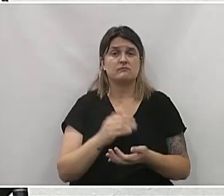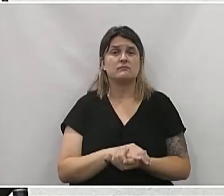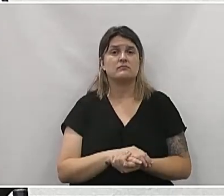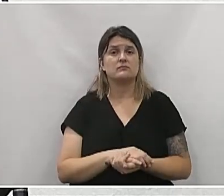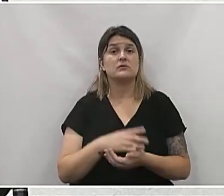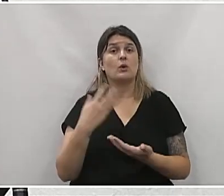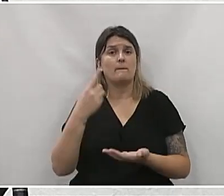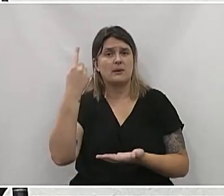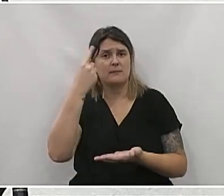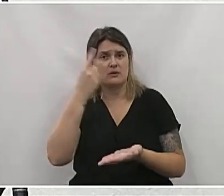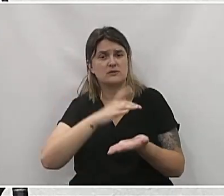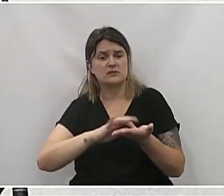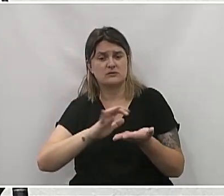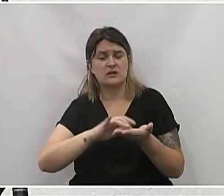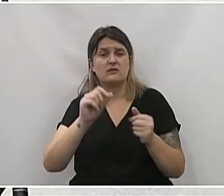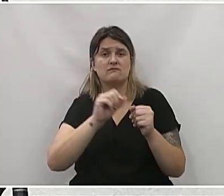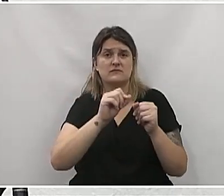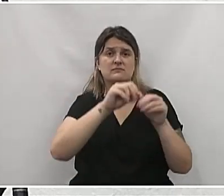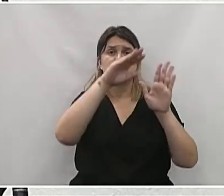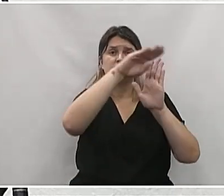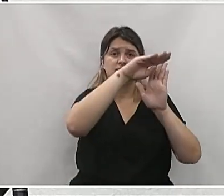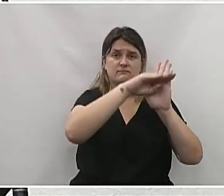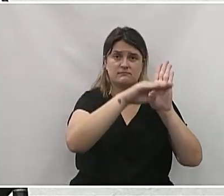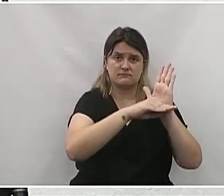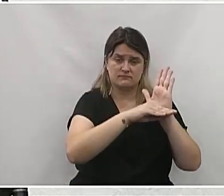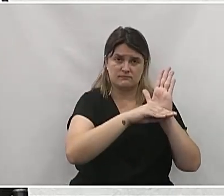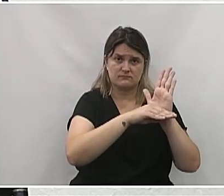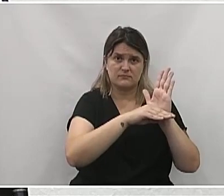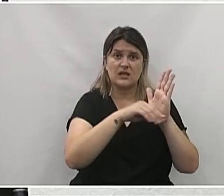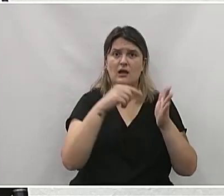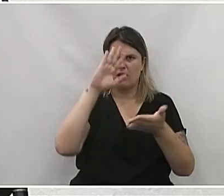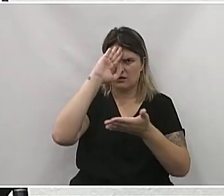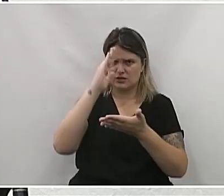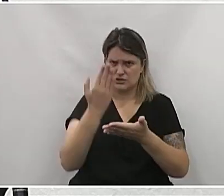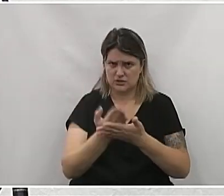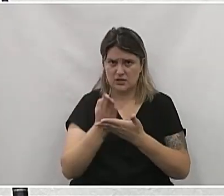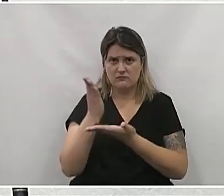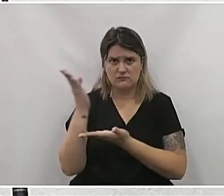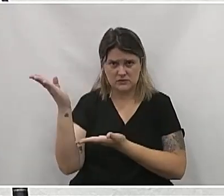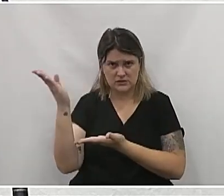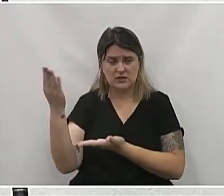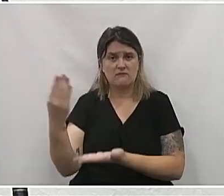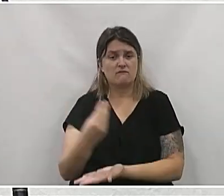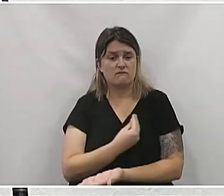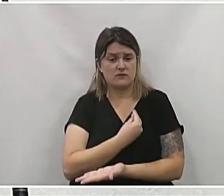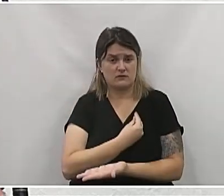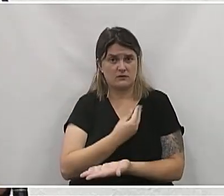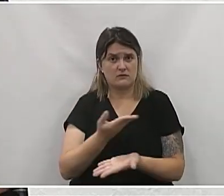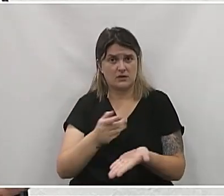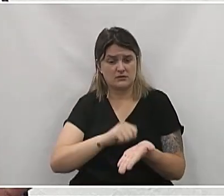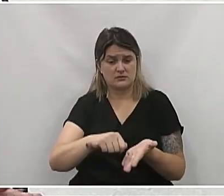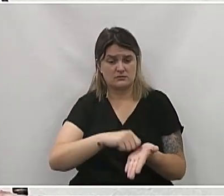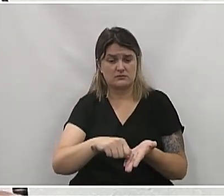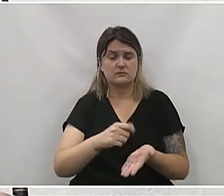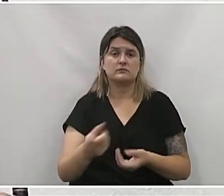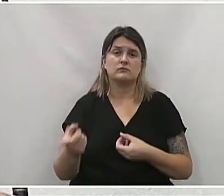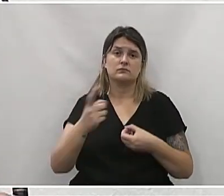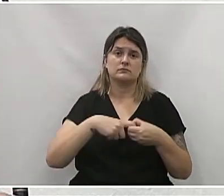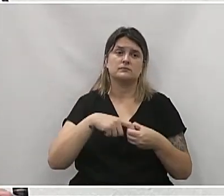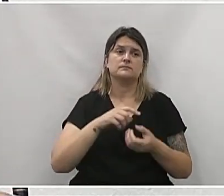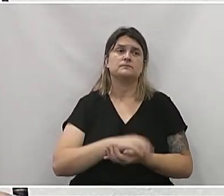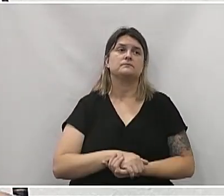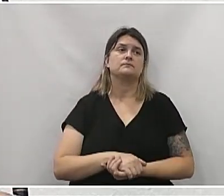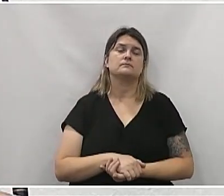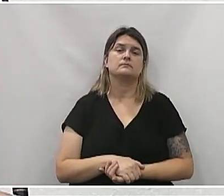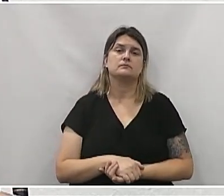primeiro secretário, coloquei na pauta, na confiança que o nobre vereador iria voltar e assinar